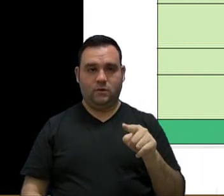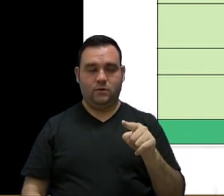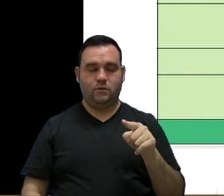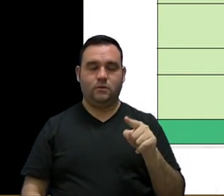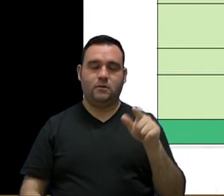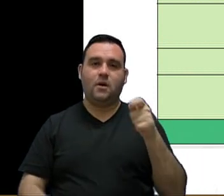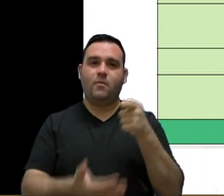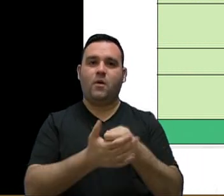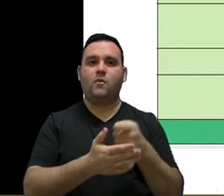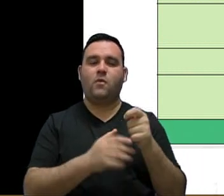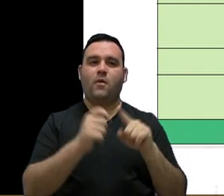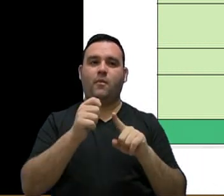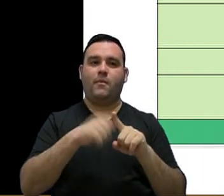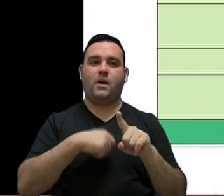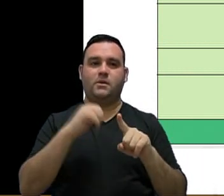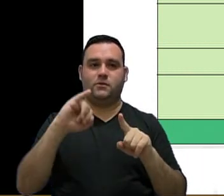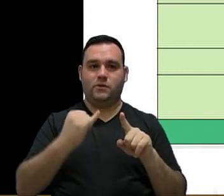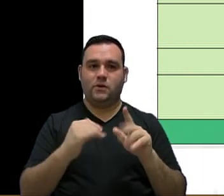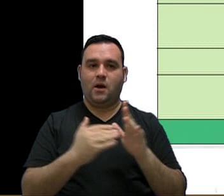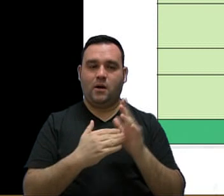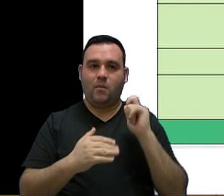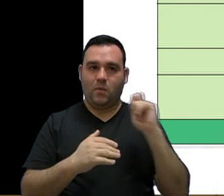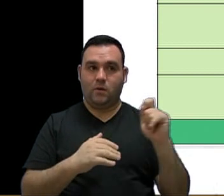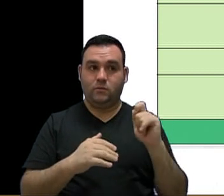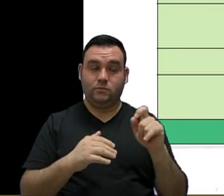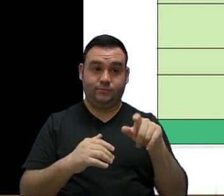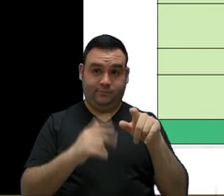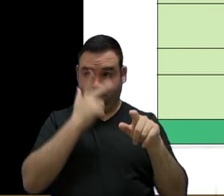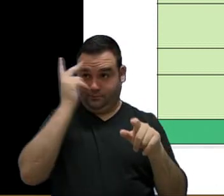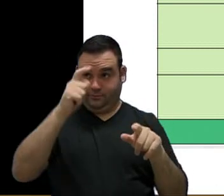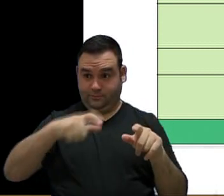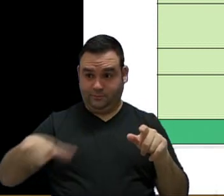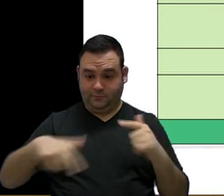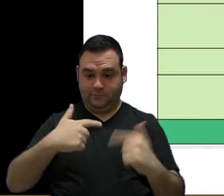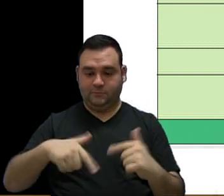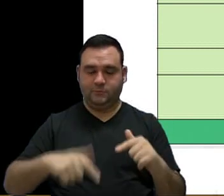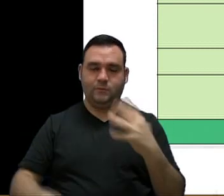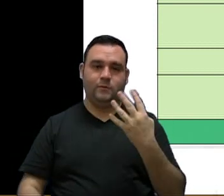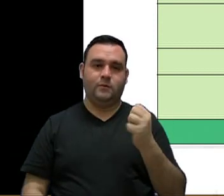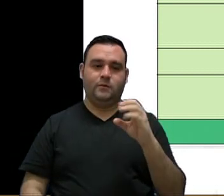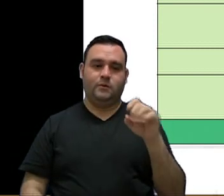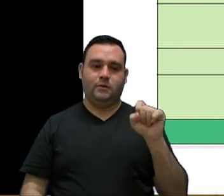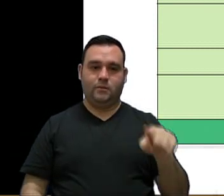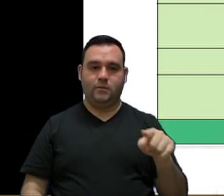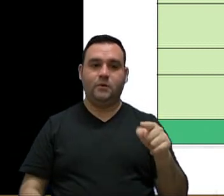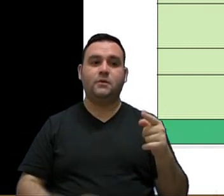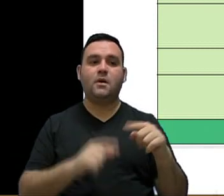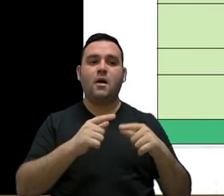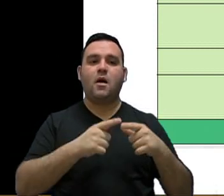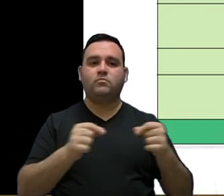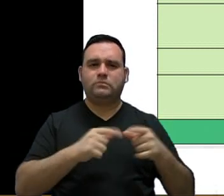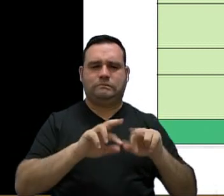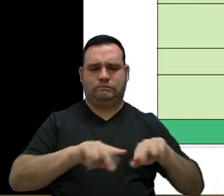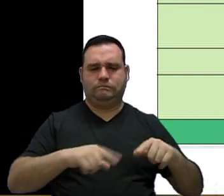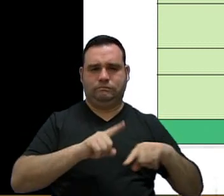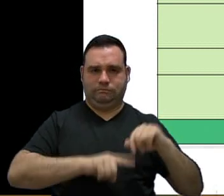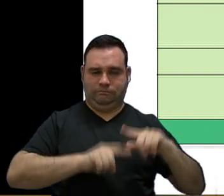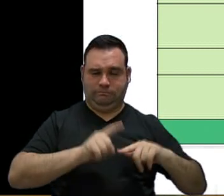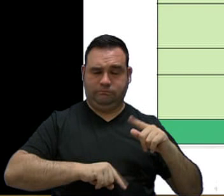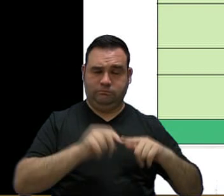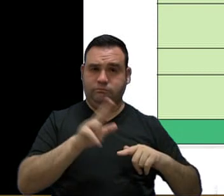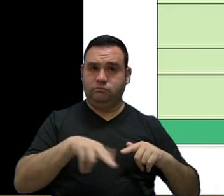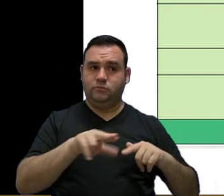foi pago no primeiro quadrimestre pessoa física 480.000 materiais de consumo cinco